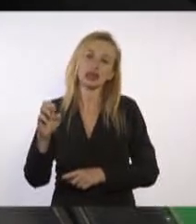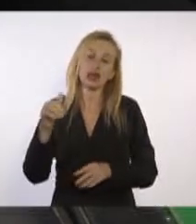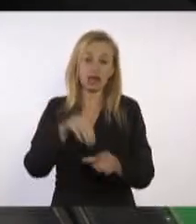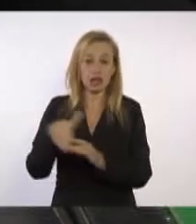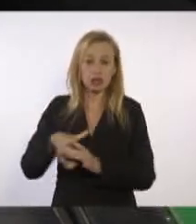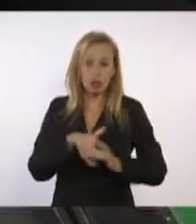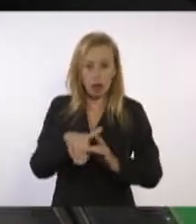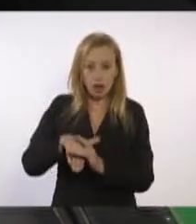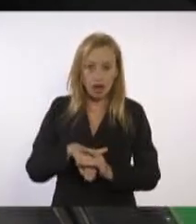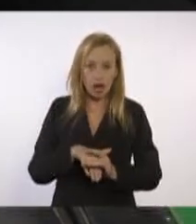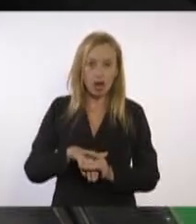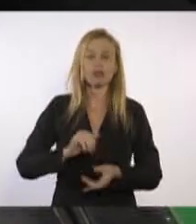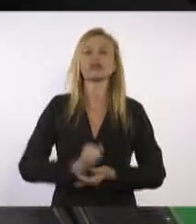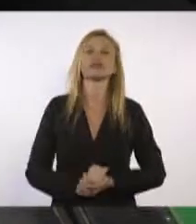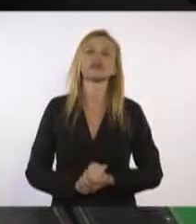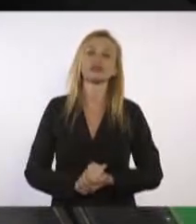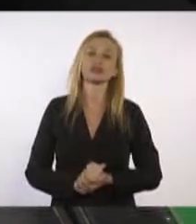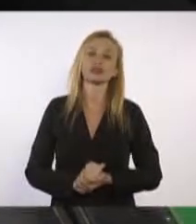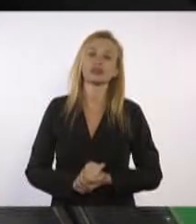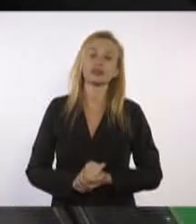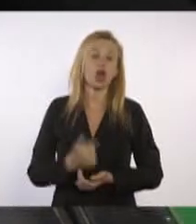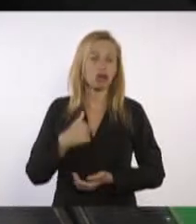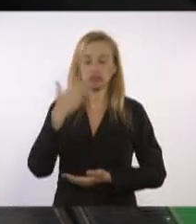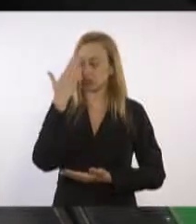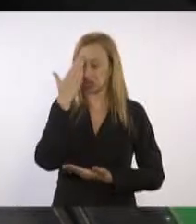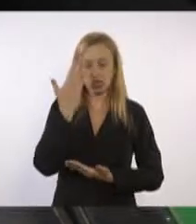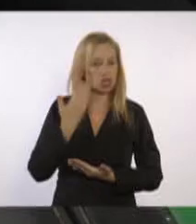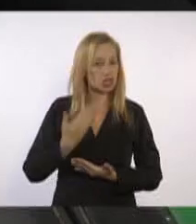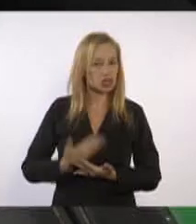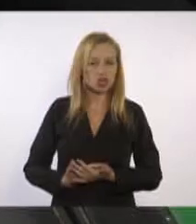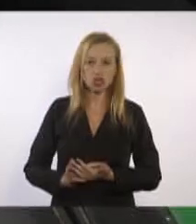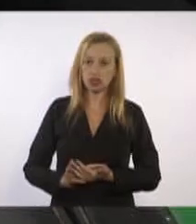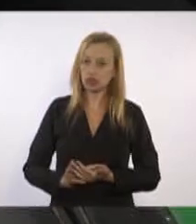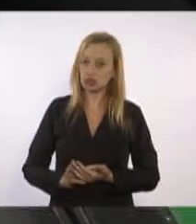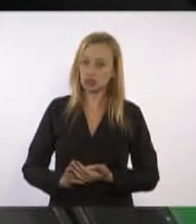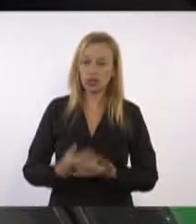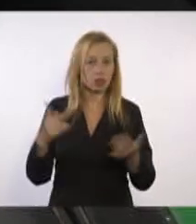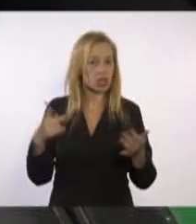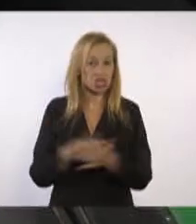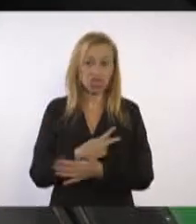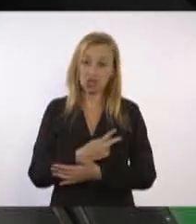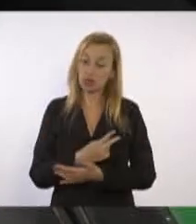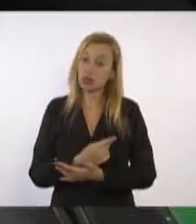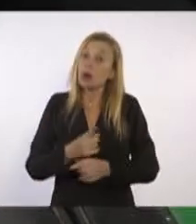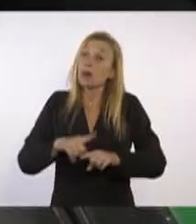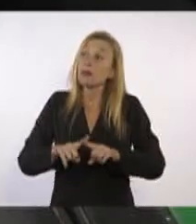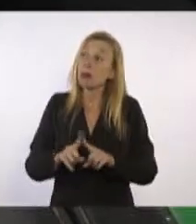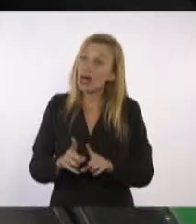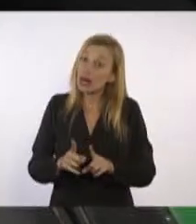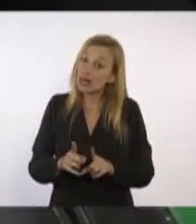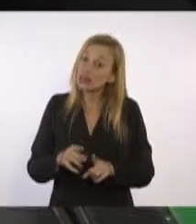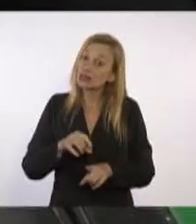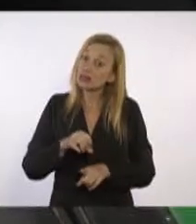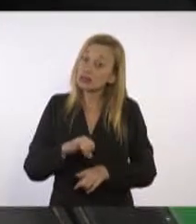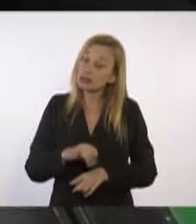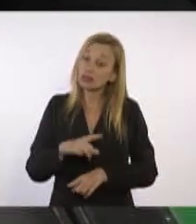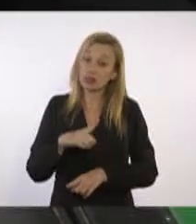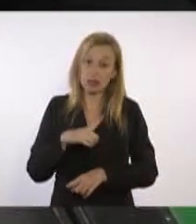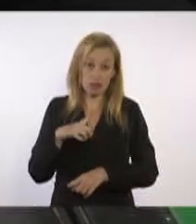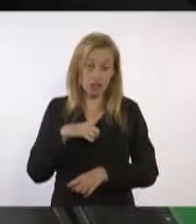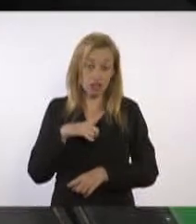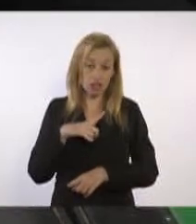uma retaliação, eu não acredito que estamos diante disso, mas, ainda que estivéssemos, na